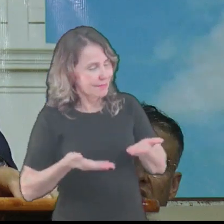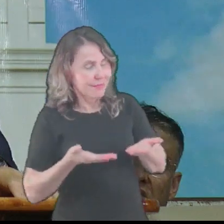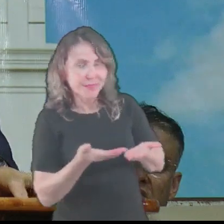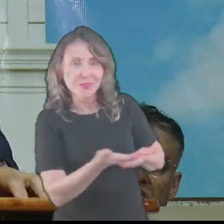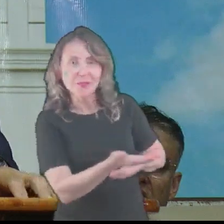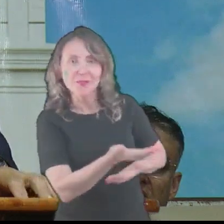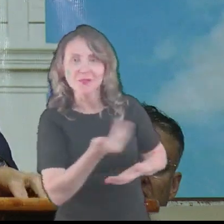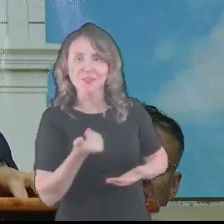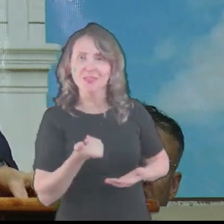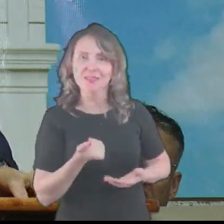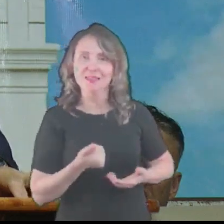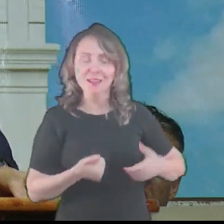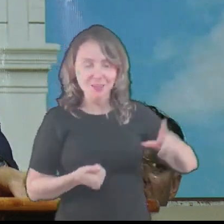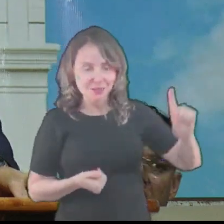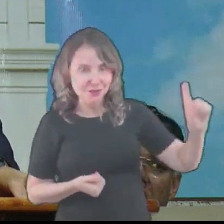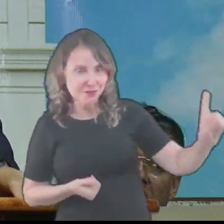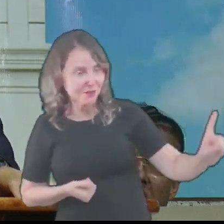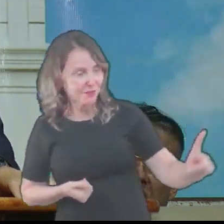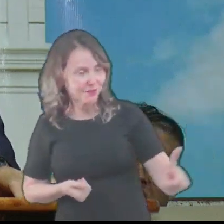apareça,